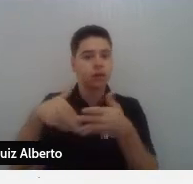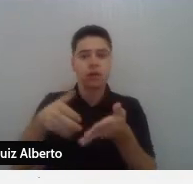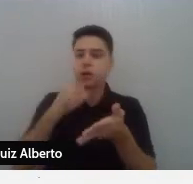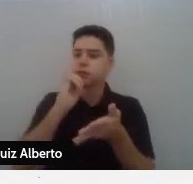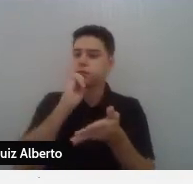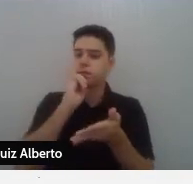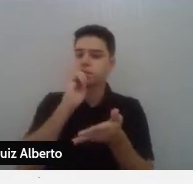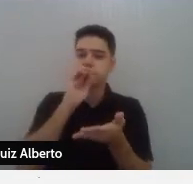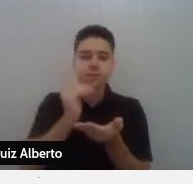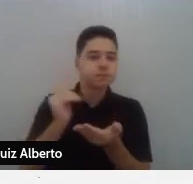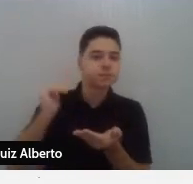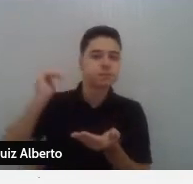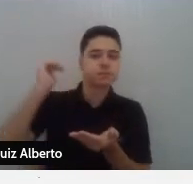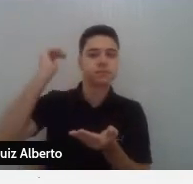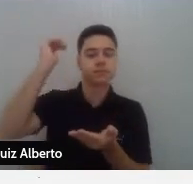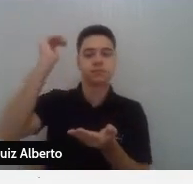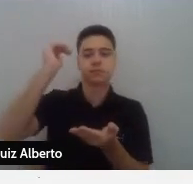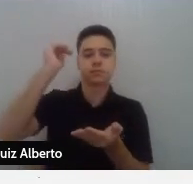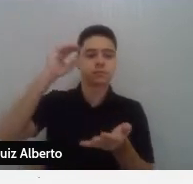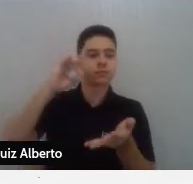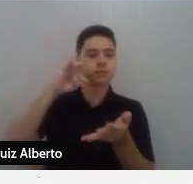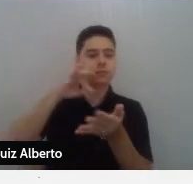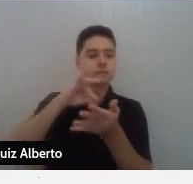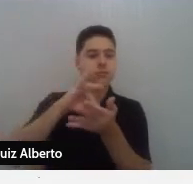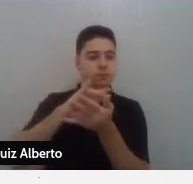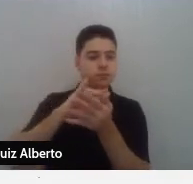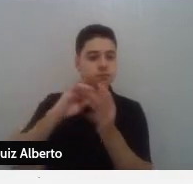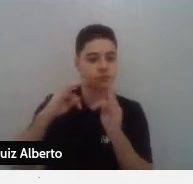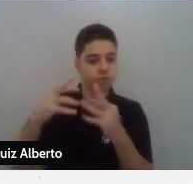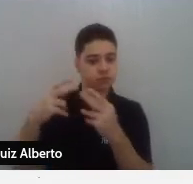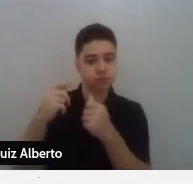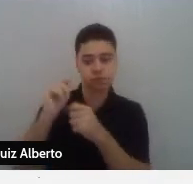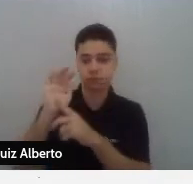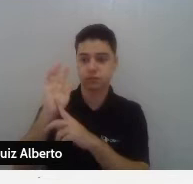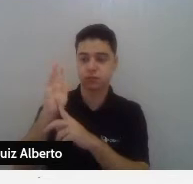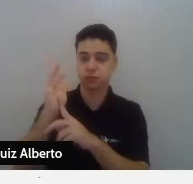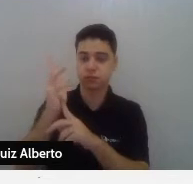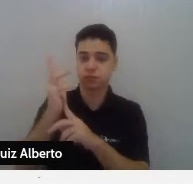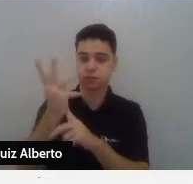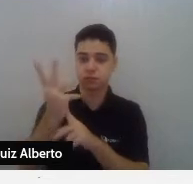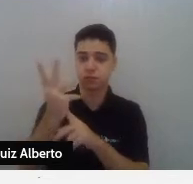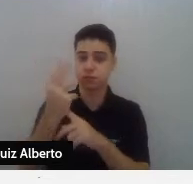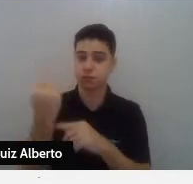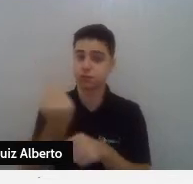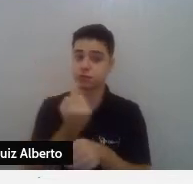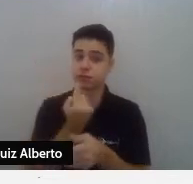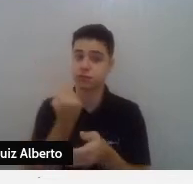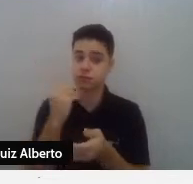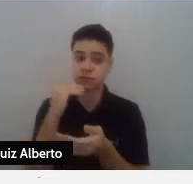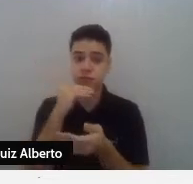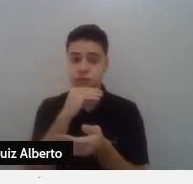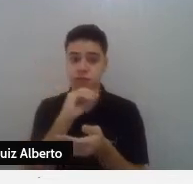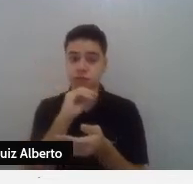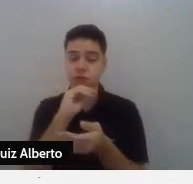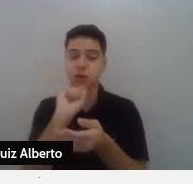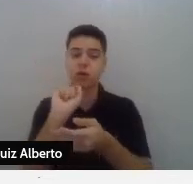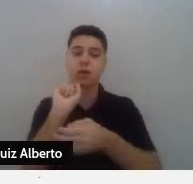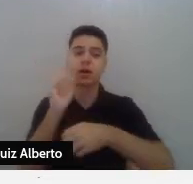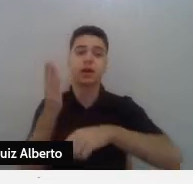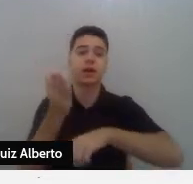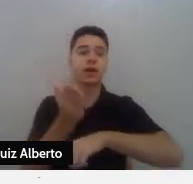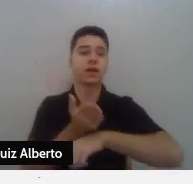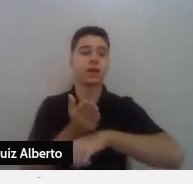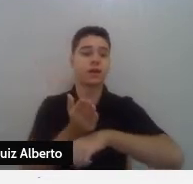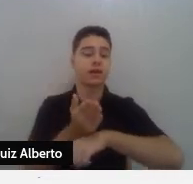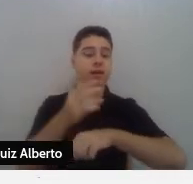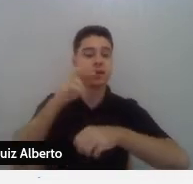da tecnologia na arte, a gente vê muito pelo Renascimento, né? O Renascimento foi uma